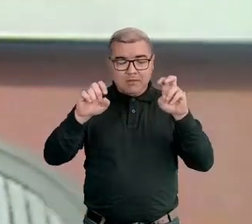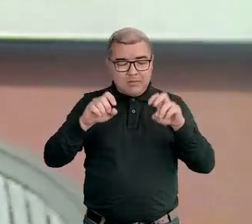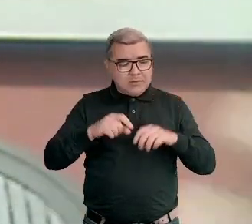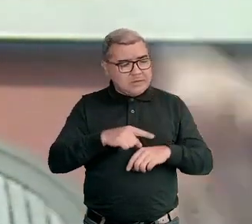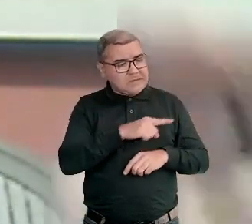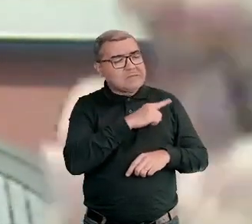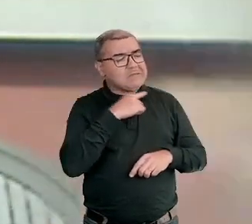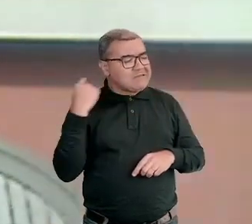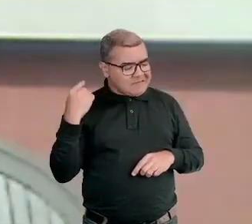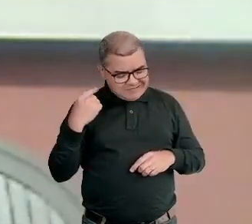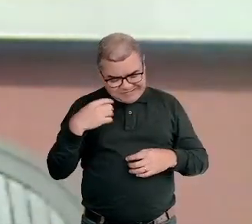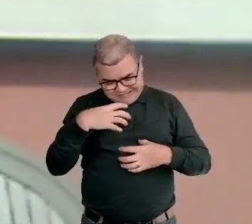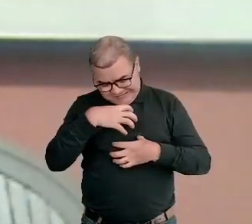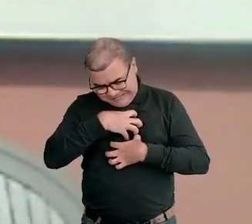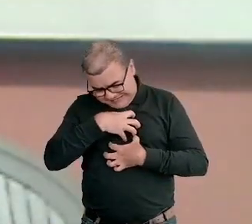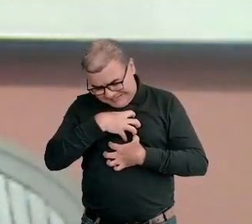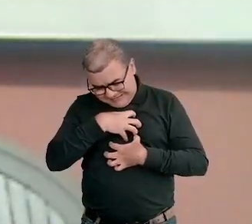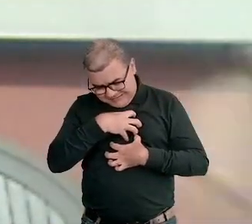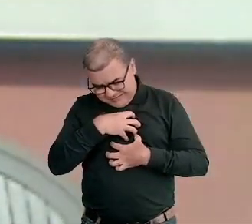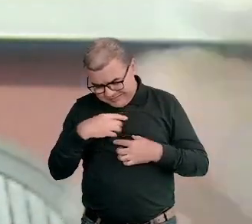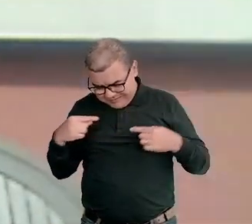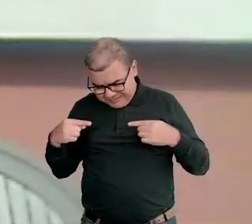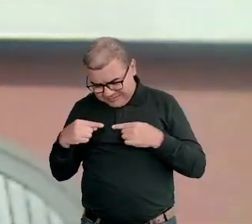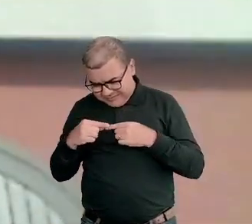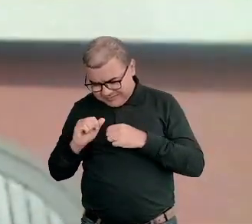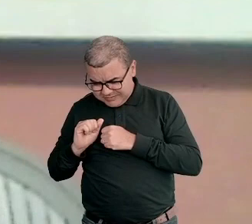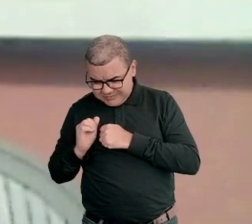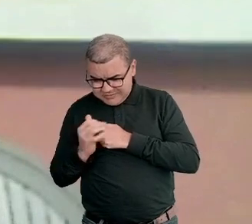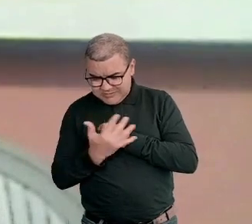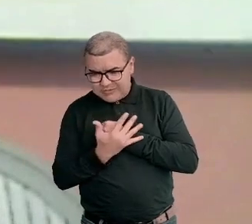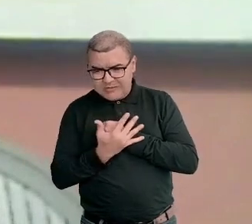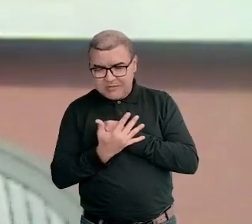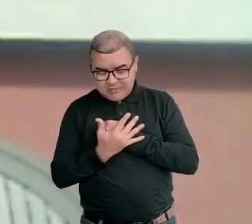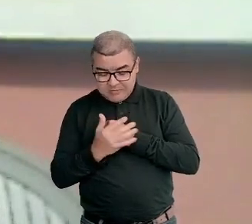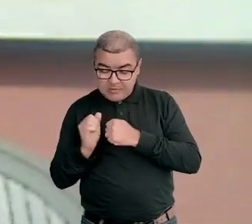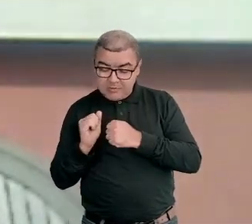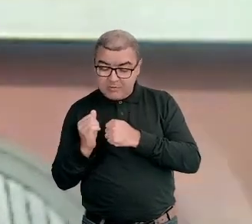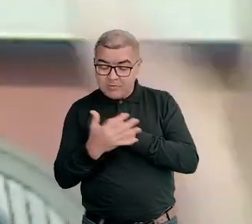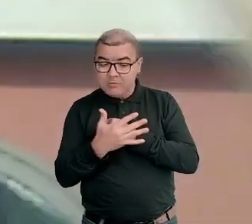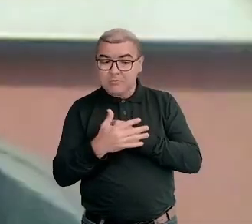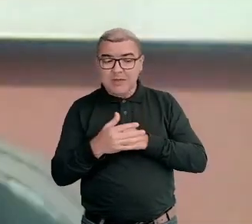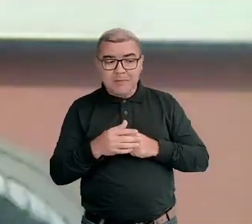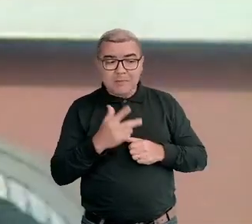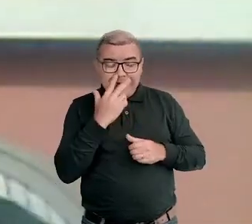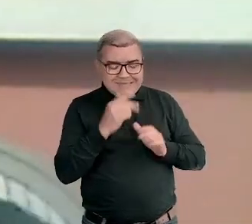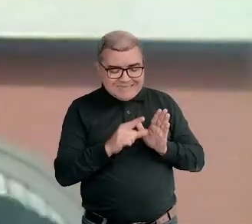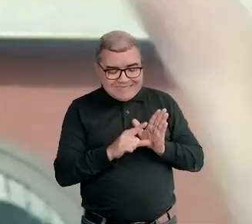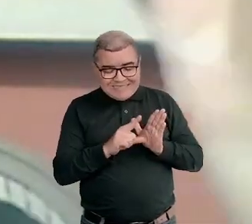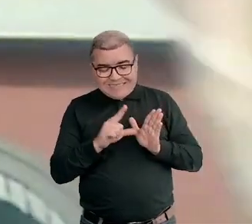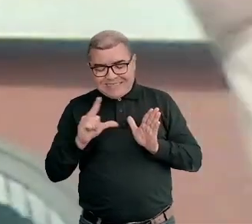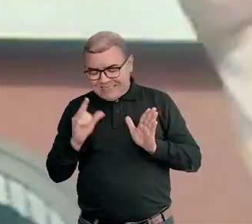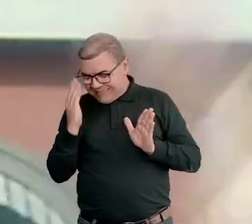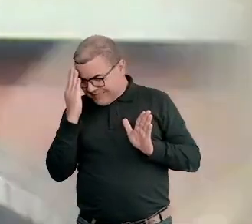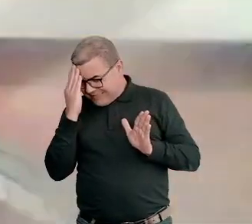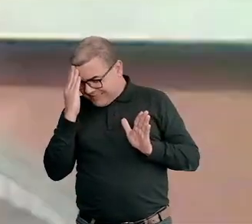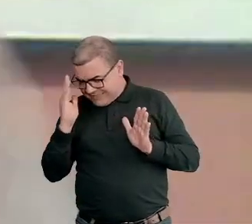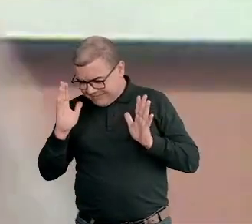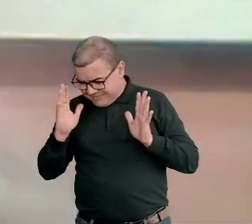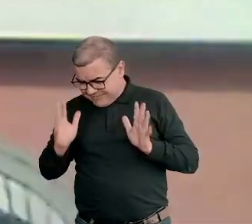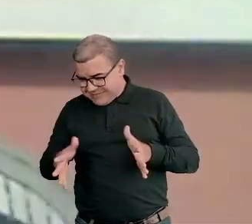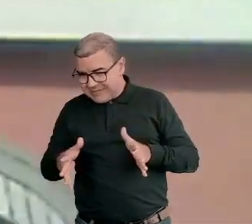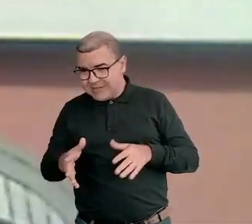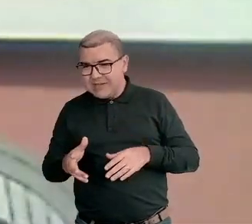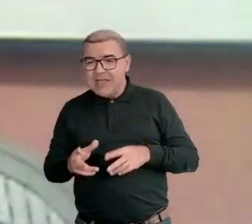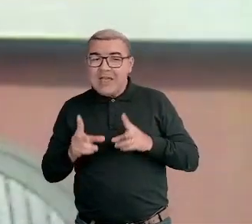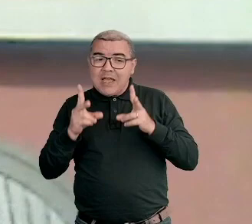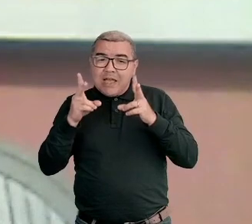Covid-19, Arnaldo, do luto pressentido, porque ele é um luto pressentido, né? Quando nós fechávamos aquela